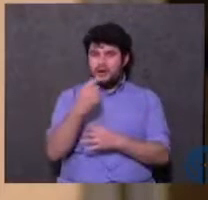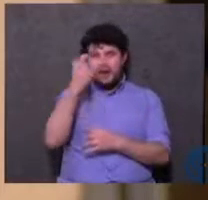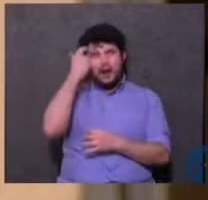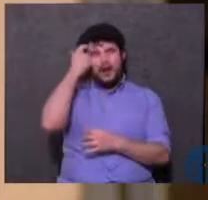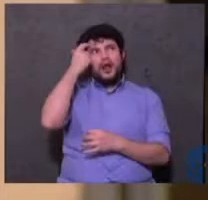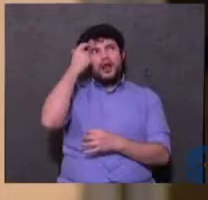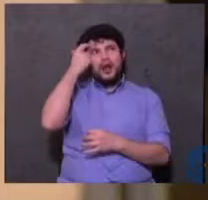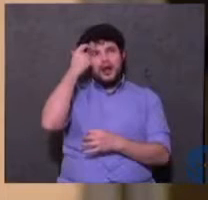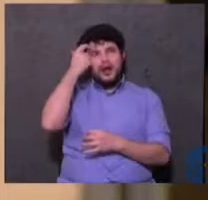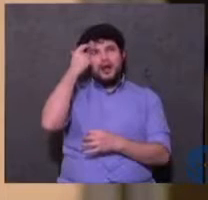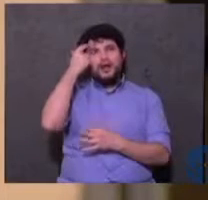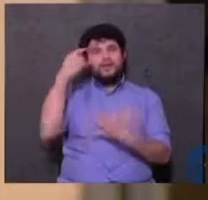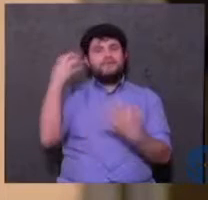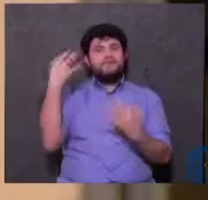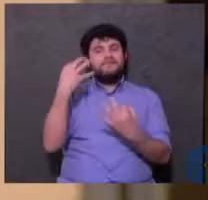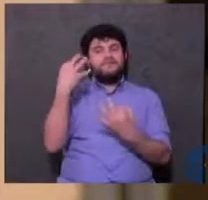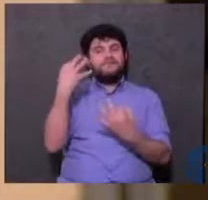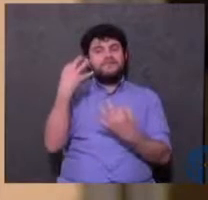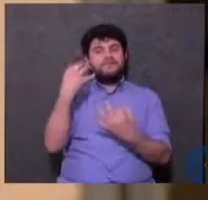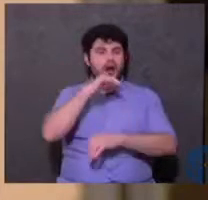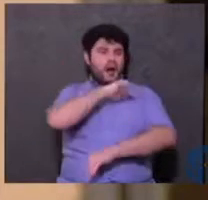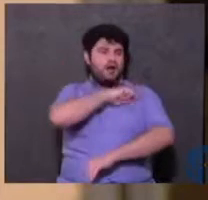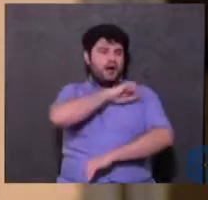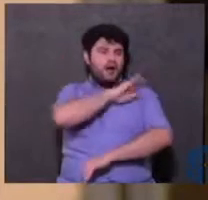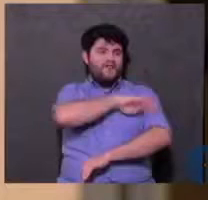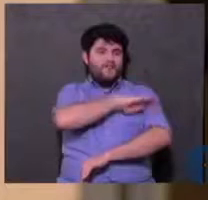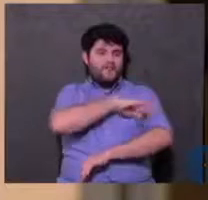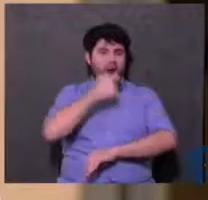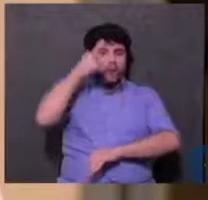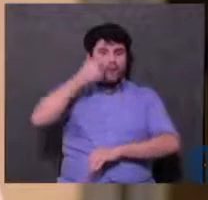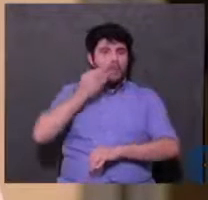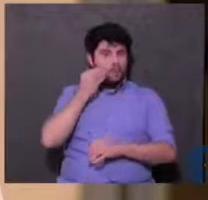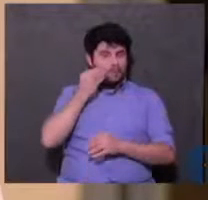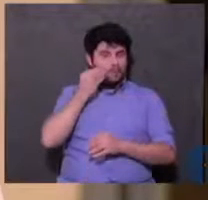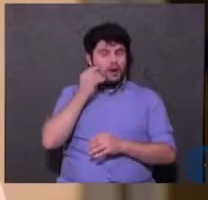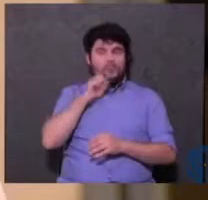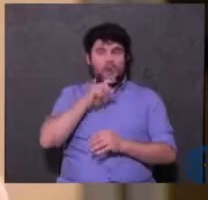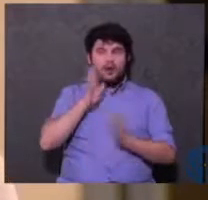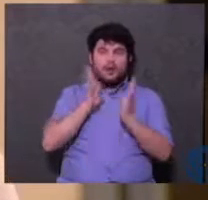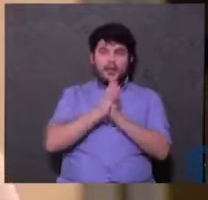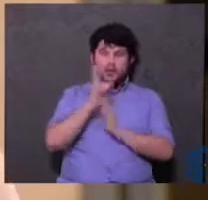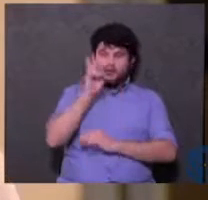consciência de que, na nossa fraqueza, também podemos ver a Deus.